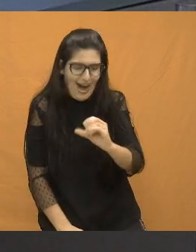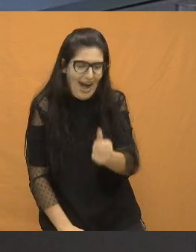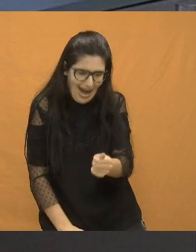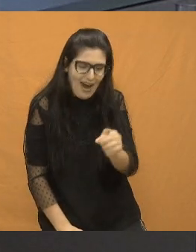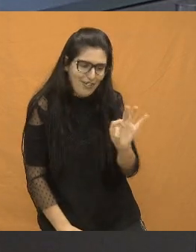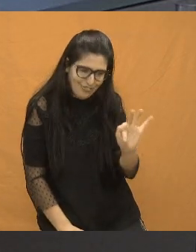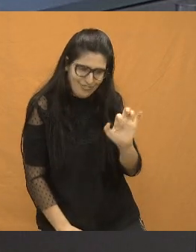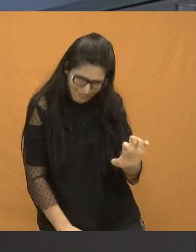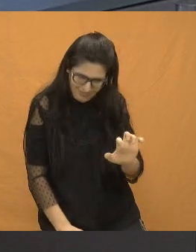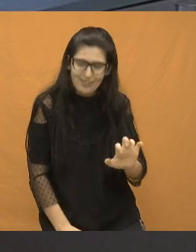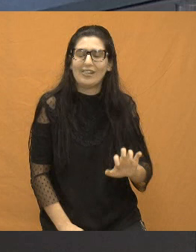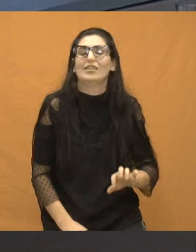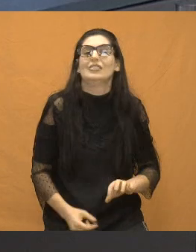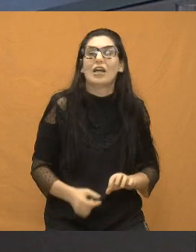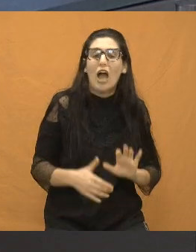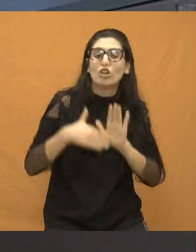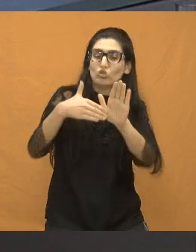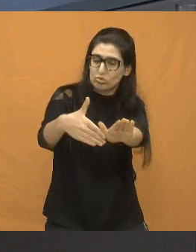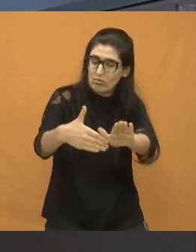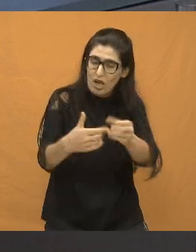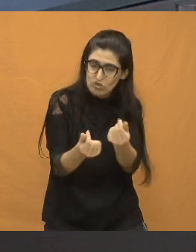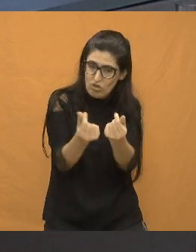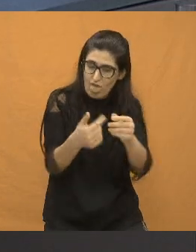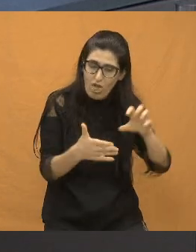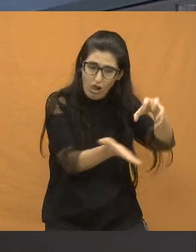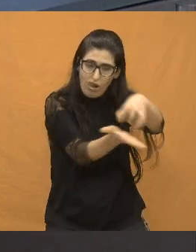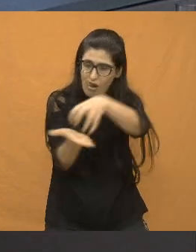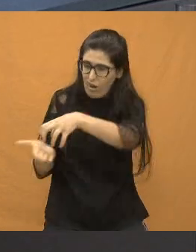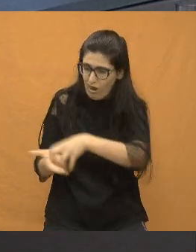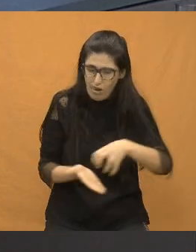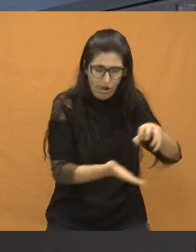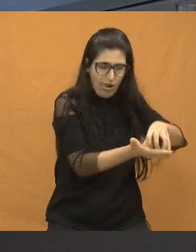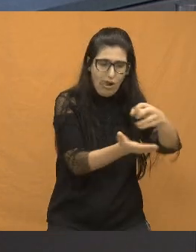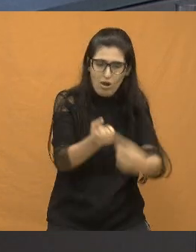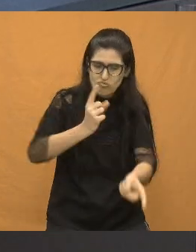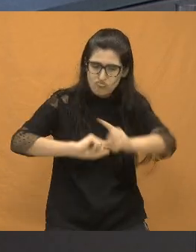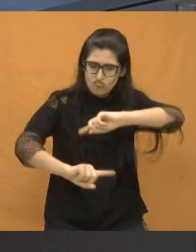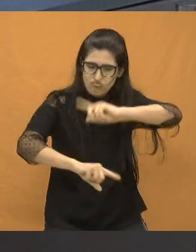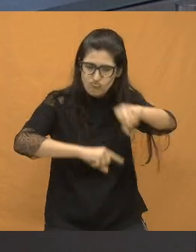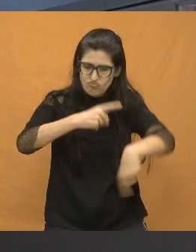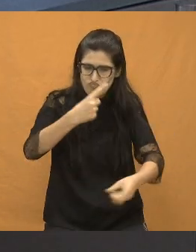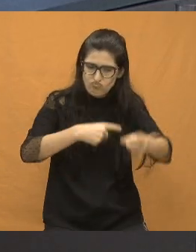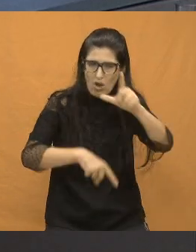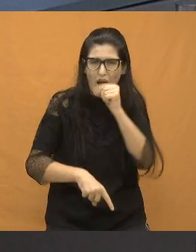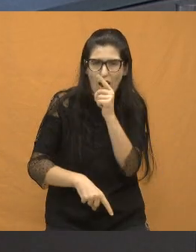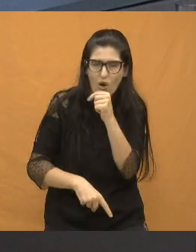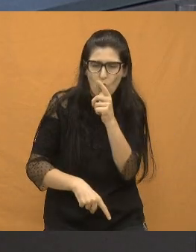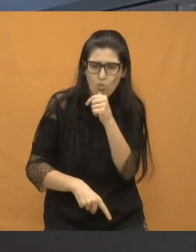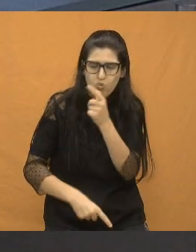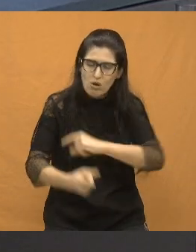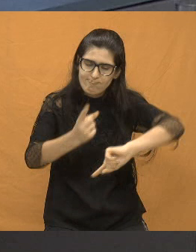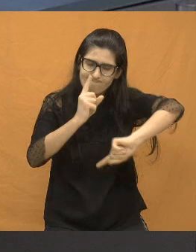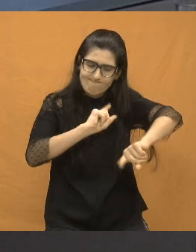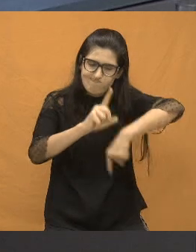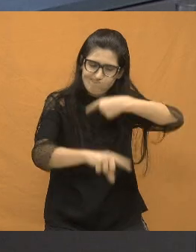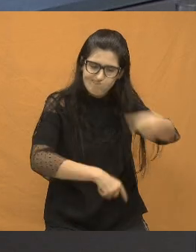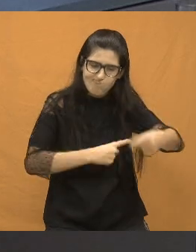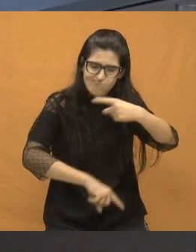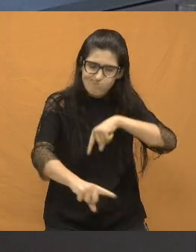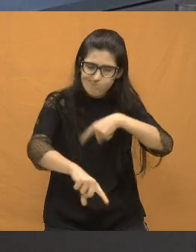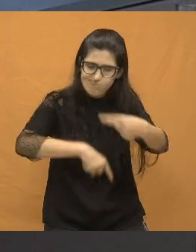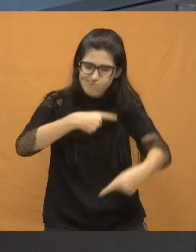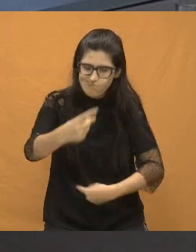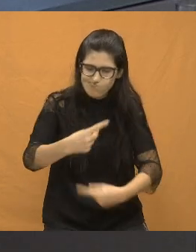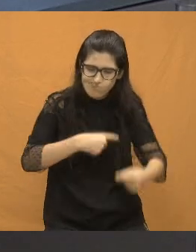abranger todas as secretarias, né? Na parte de drenagem, que entra no saneamento, e